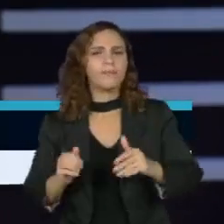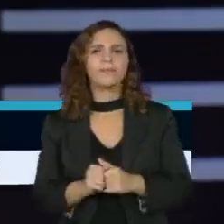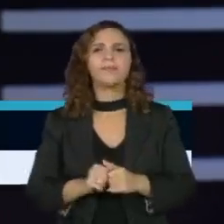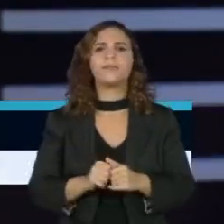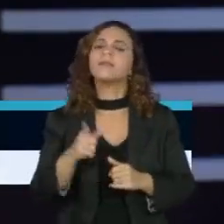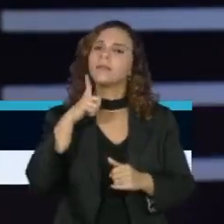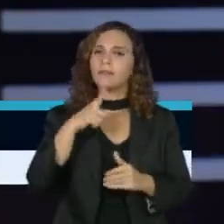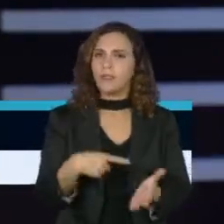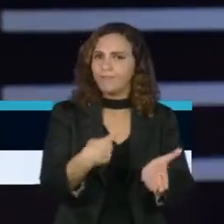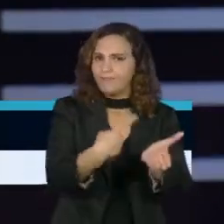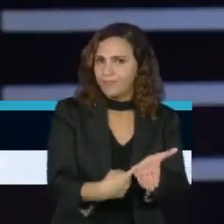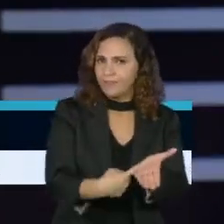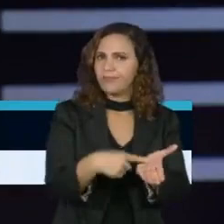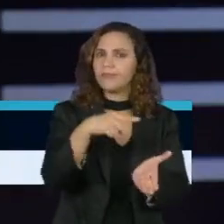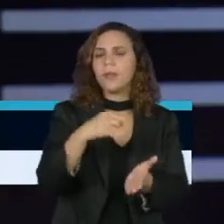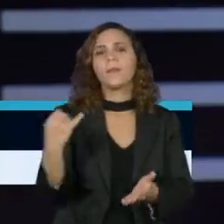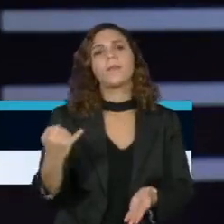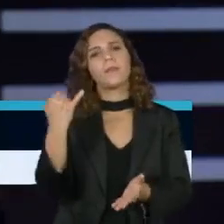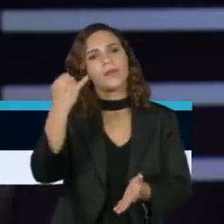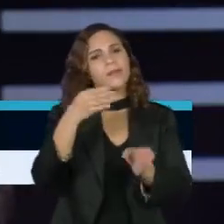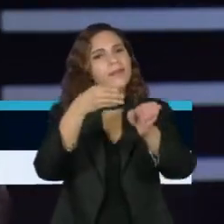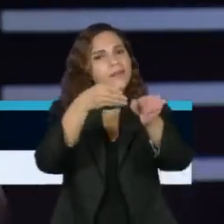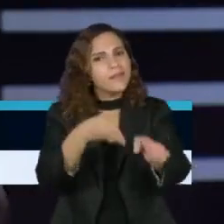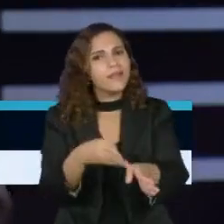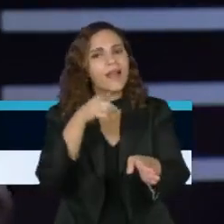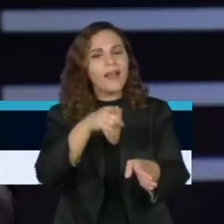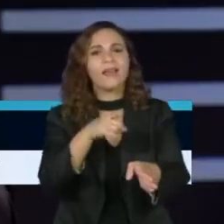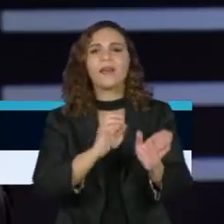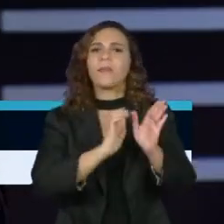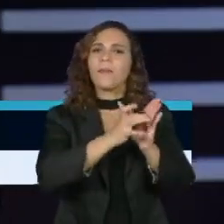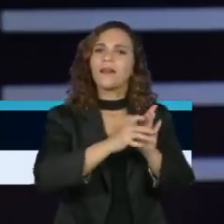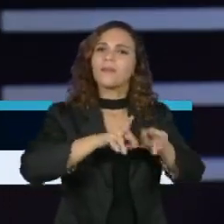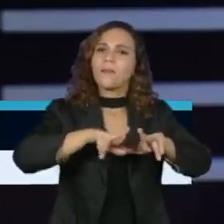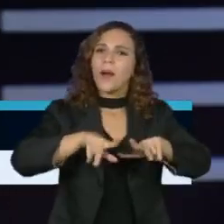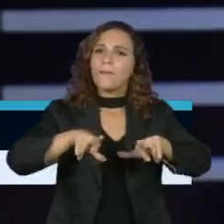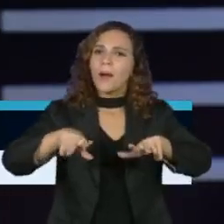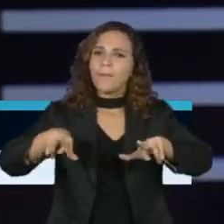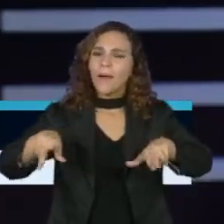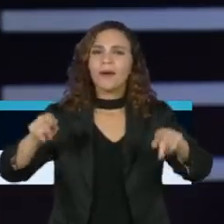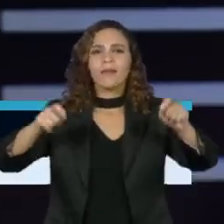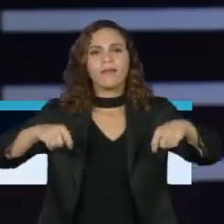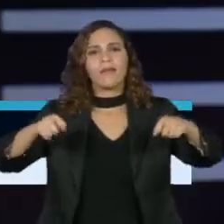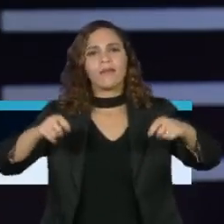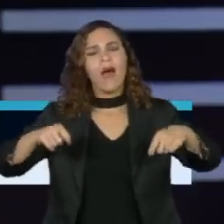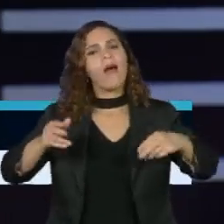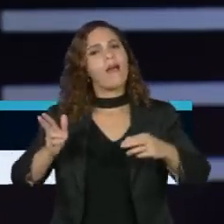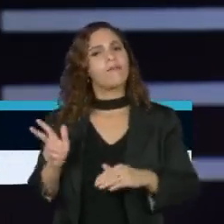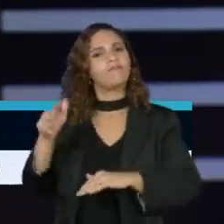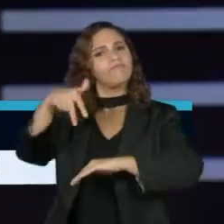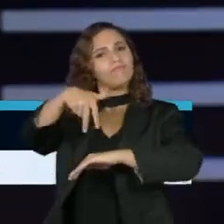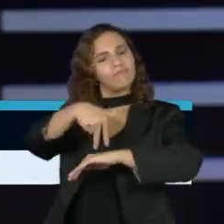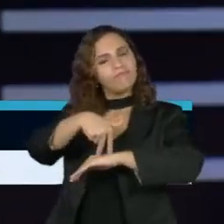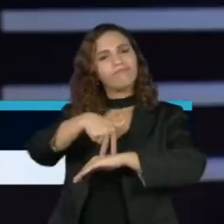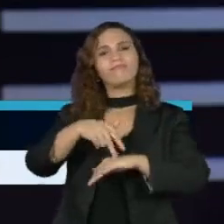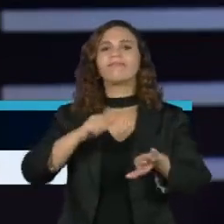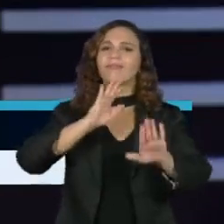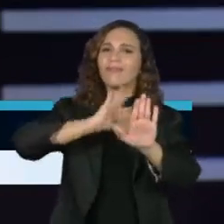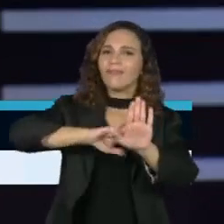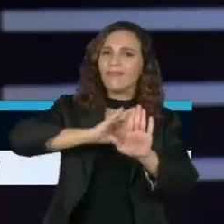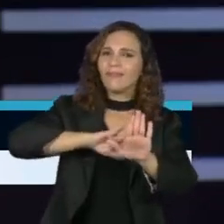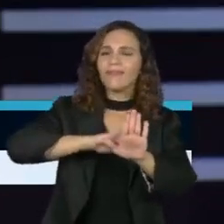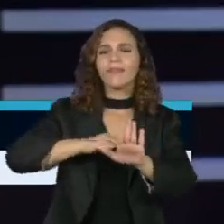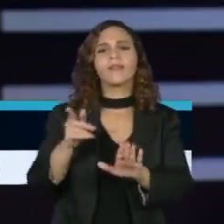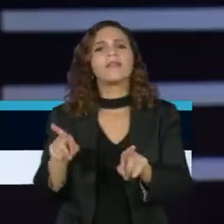de fidelidade eleitoral, que é importante para garantir que os diferentes partidos tenham representatividade ideológica,